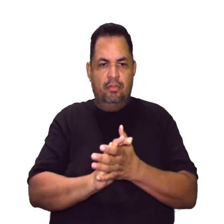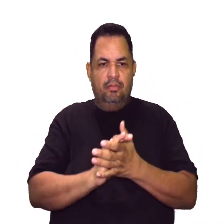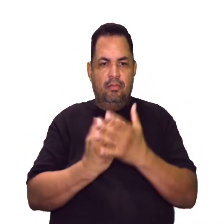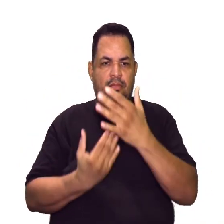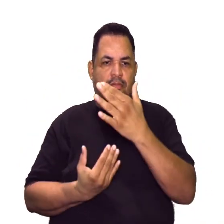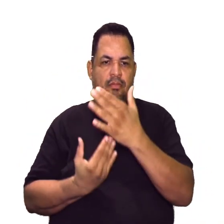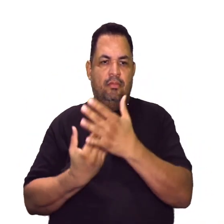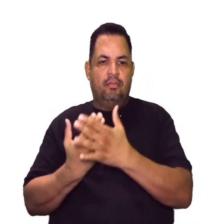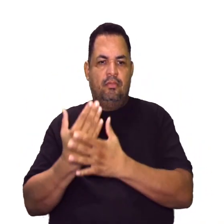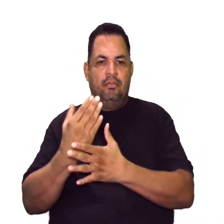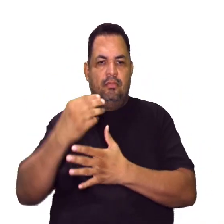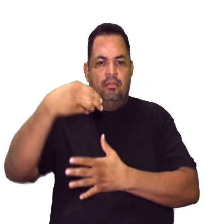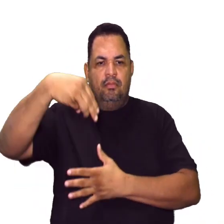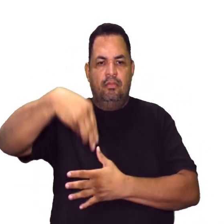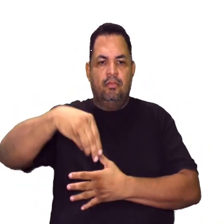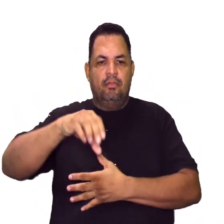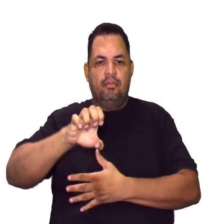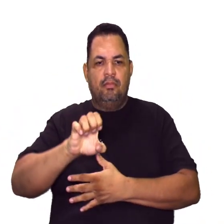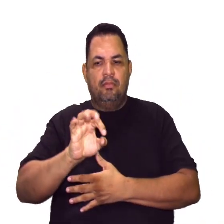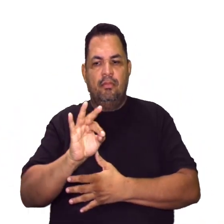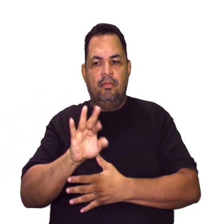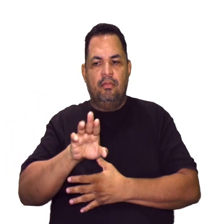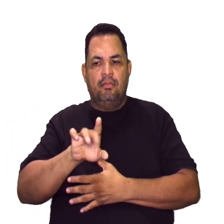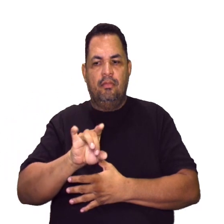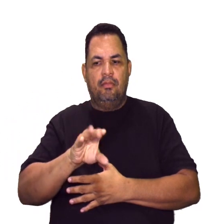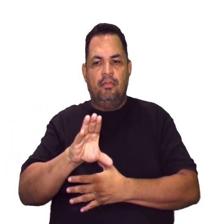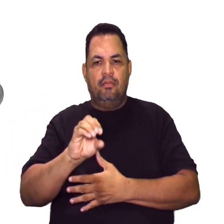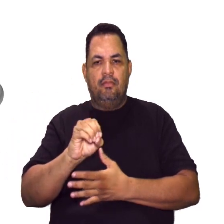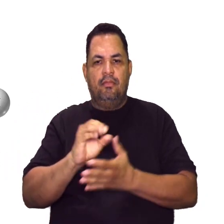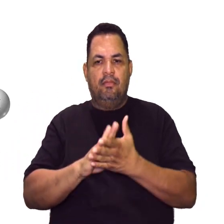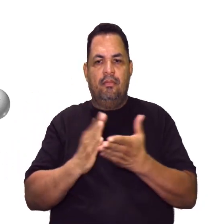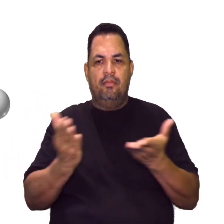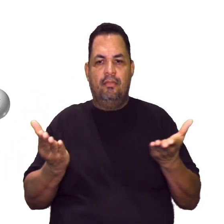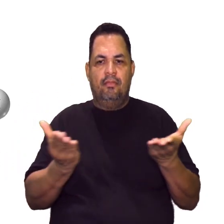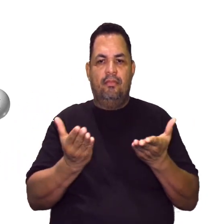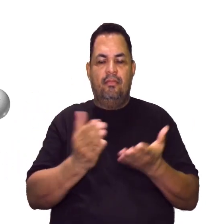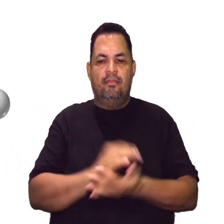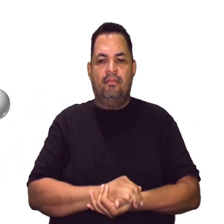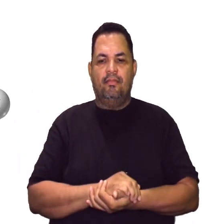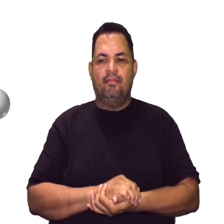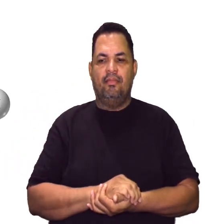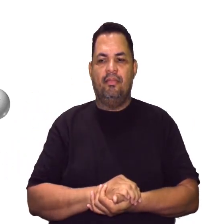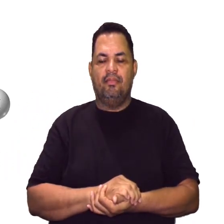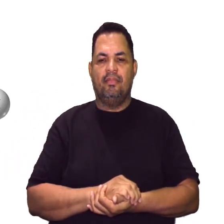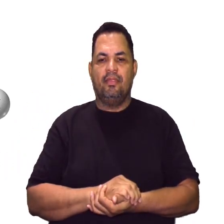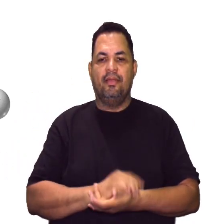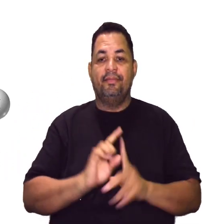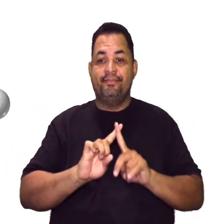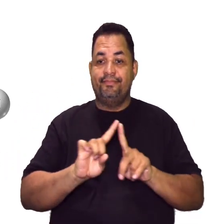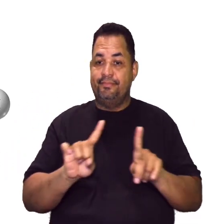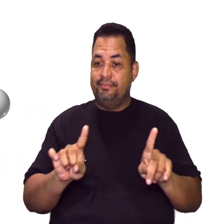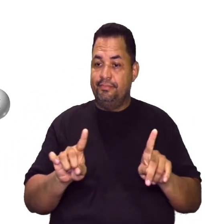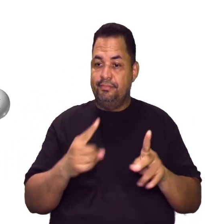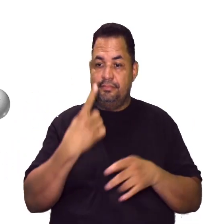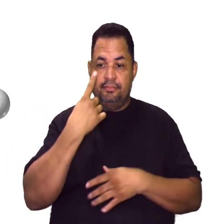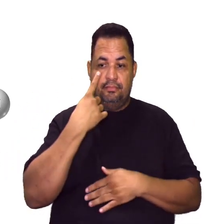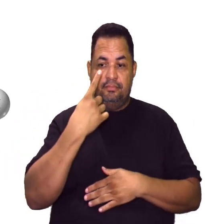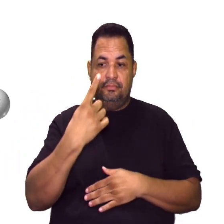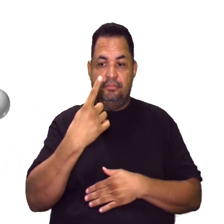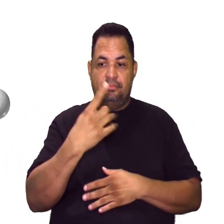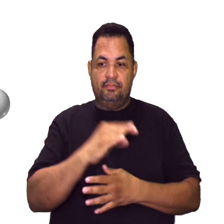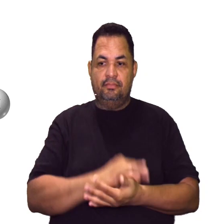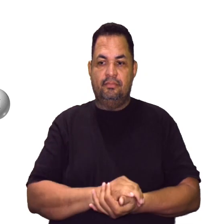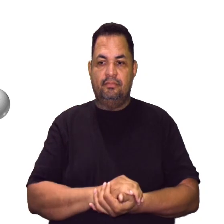que é o CH4, né? Fórmula molecular CH4, gás metano. No entanto, você